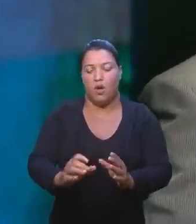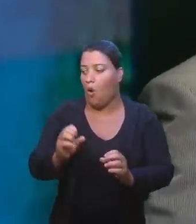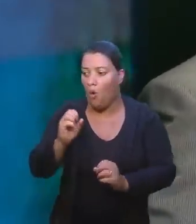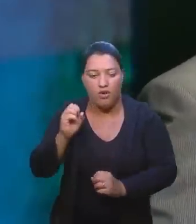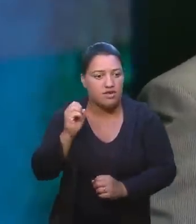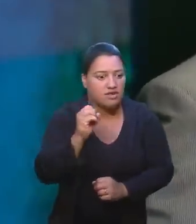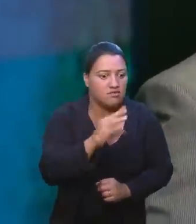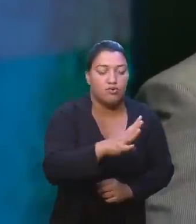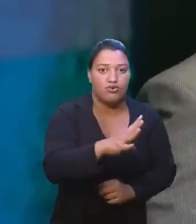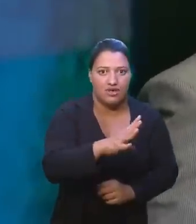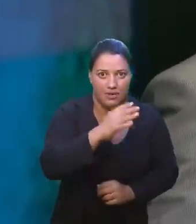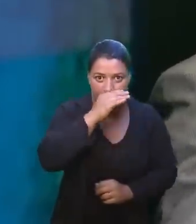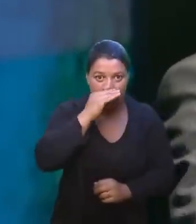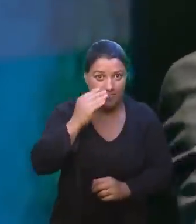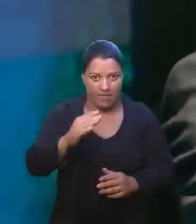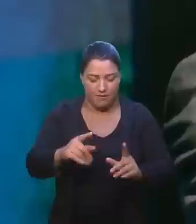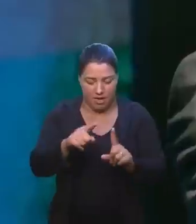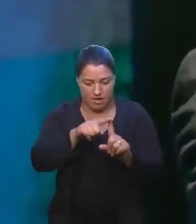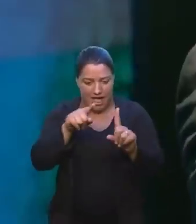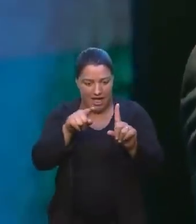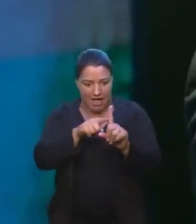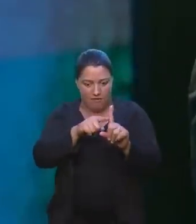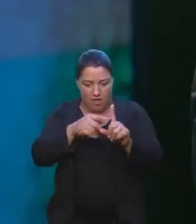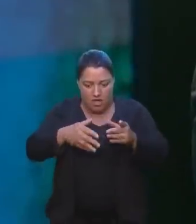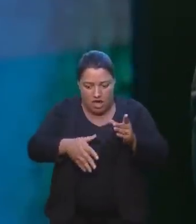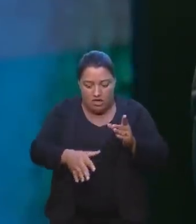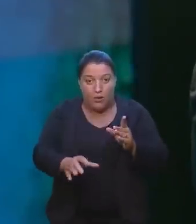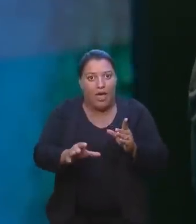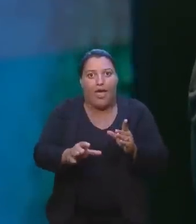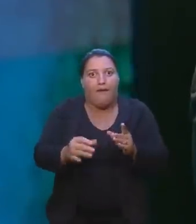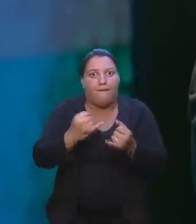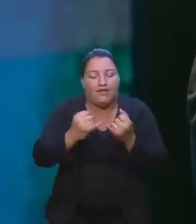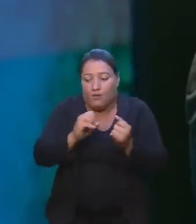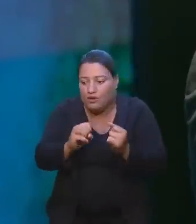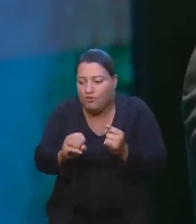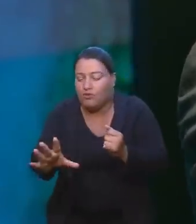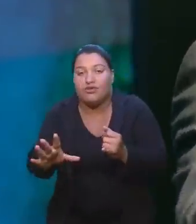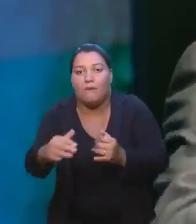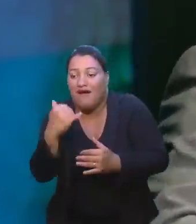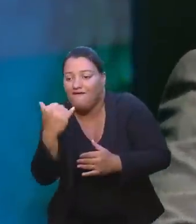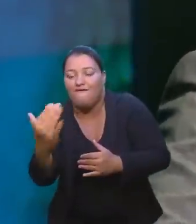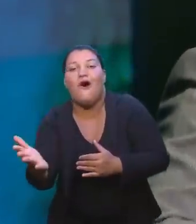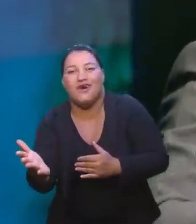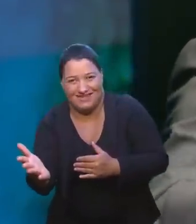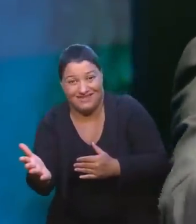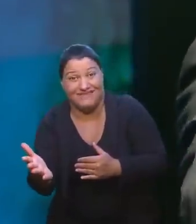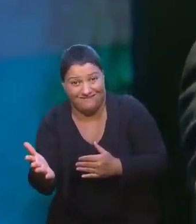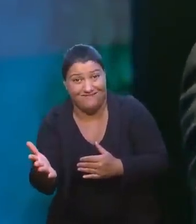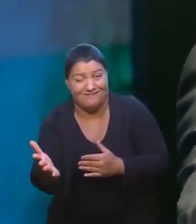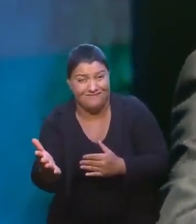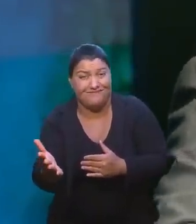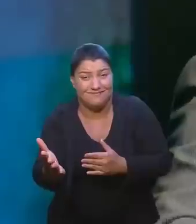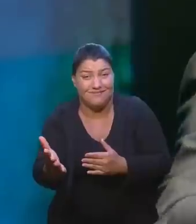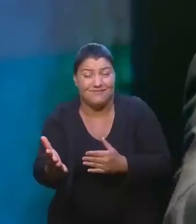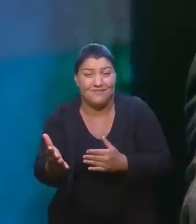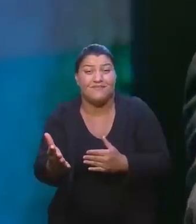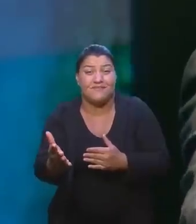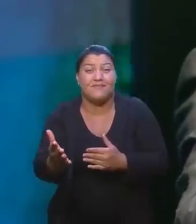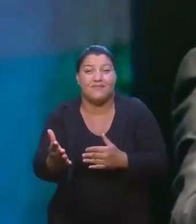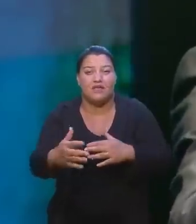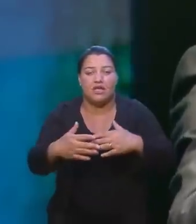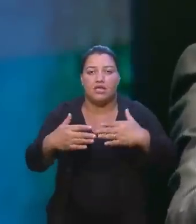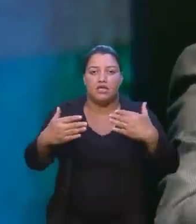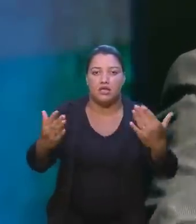vida intrauterina e sendo expulsa para a vida fora do útero. Então, esse trabalho de expulsão,